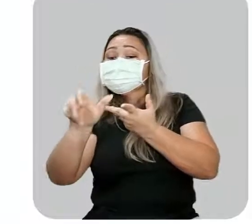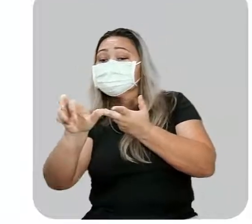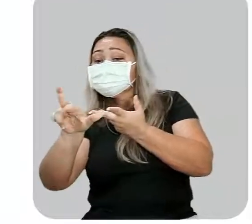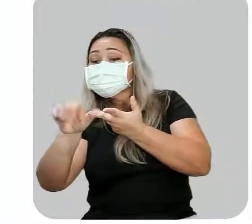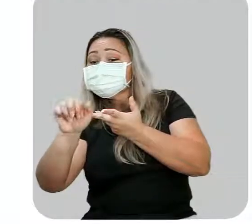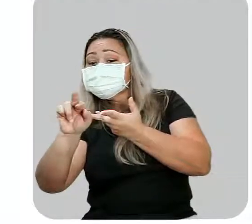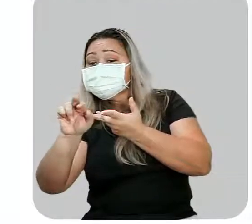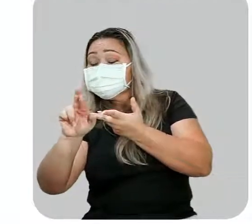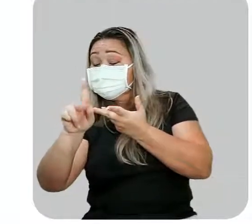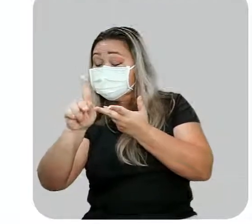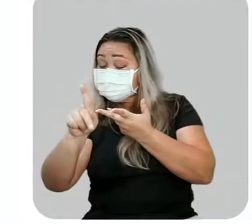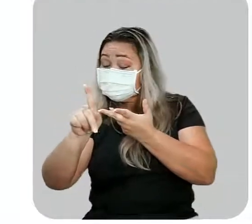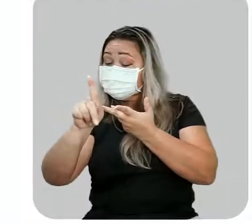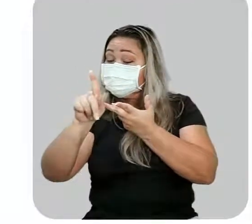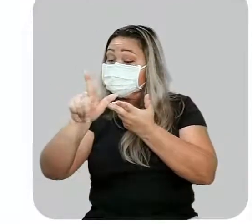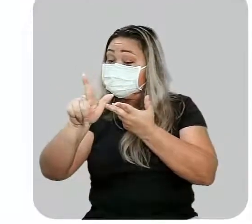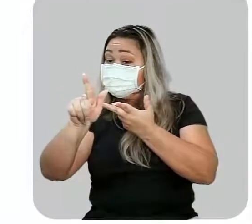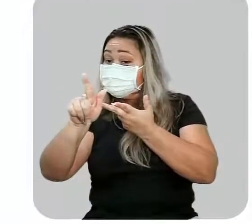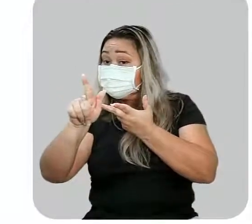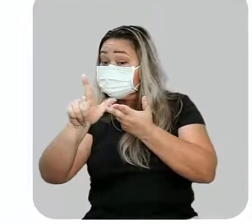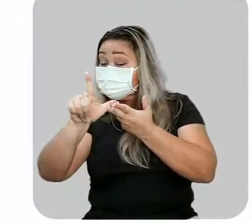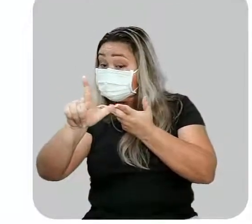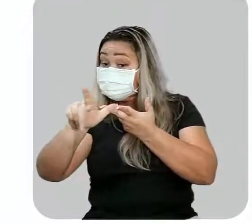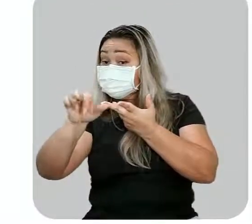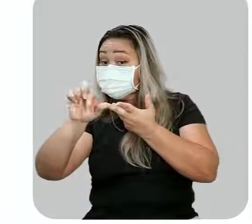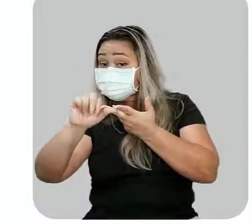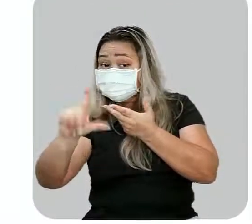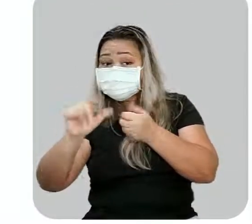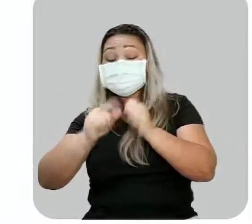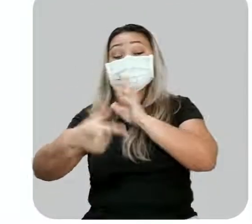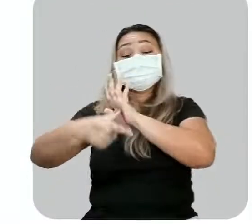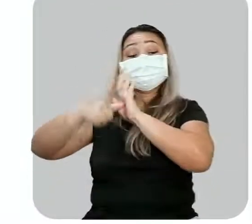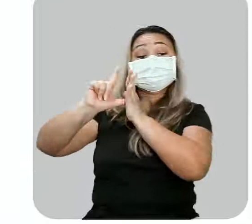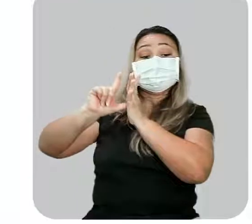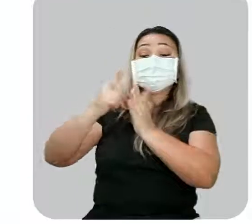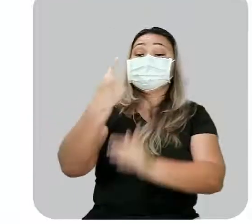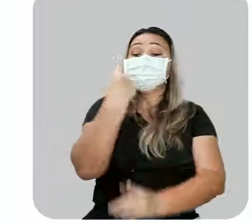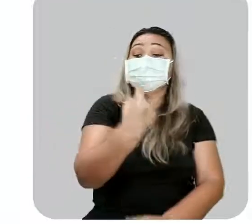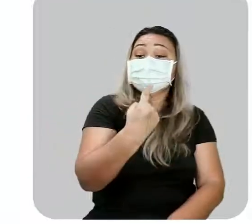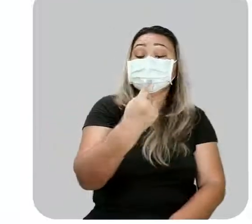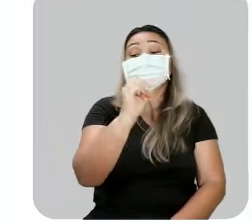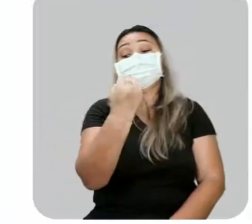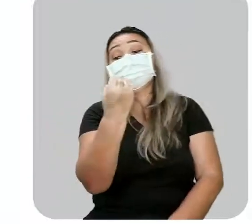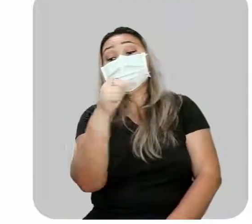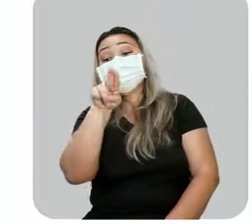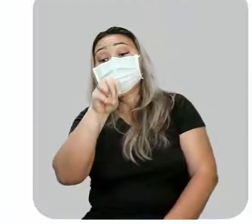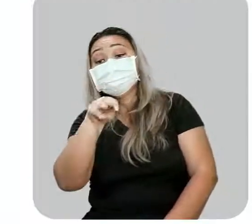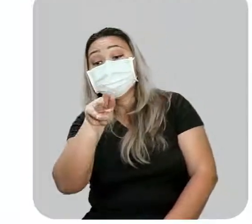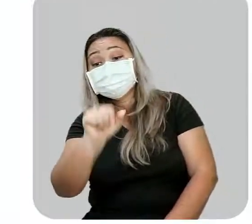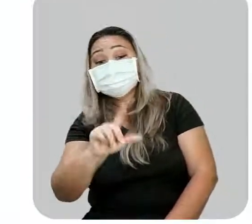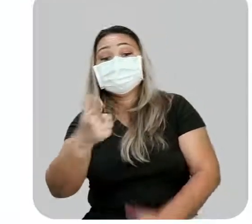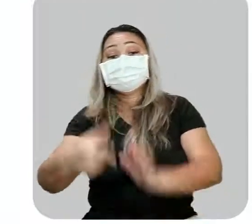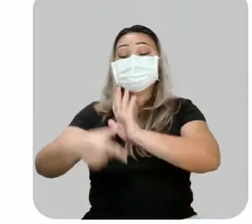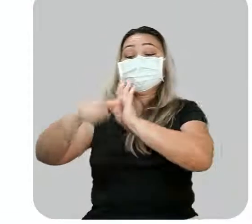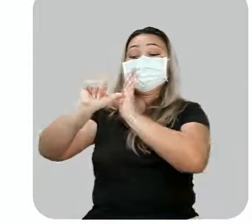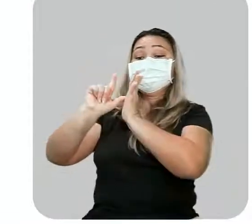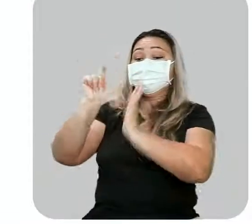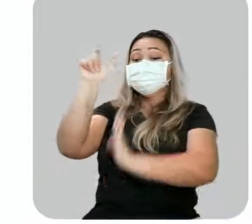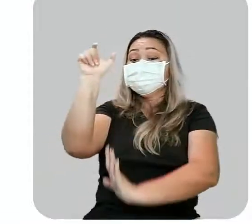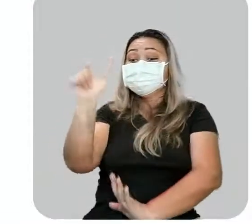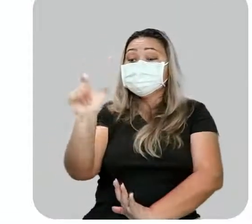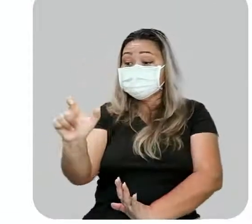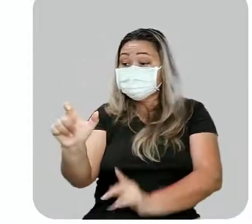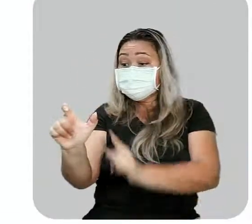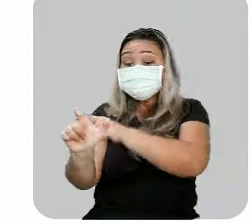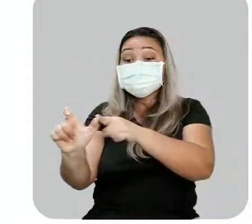no plural, antes de artigo um e uma, antes de